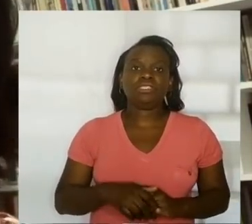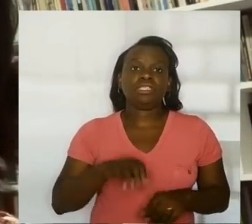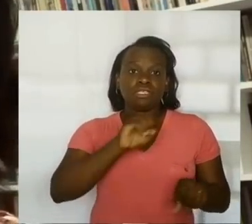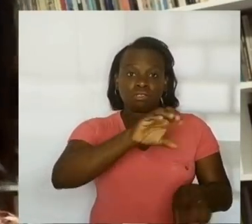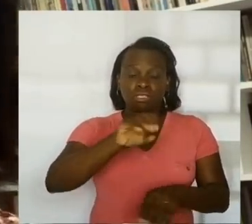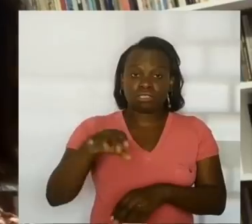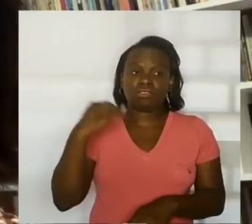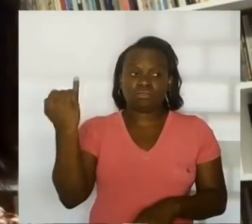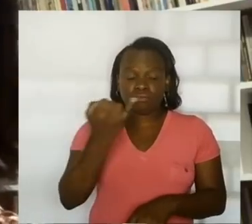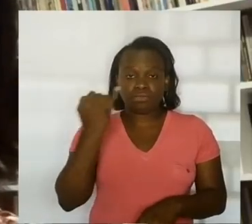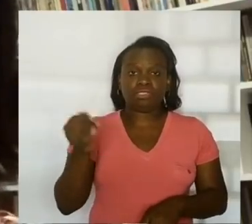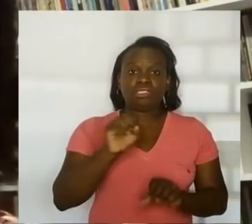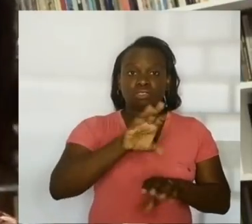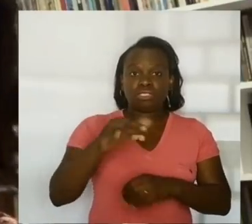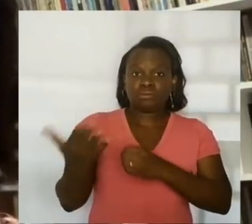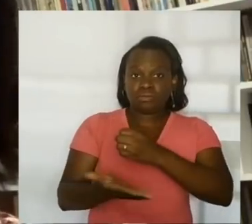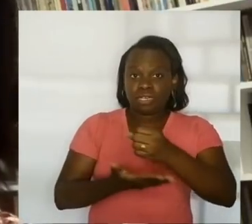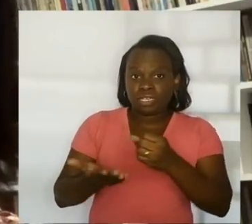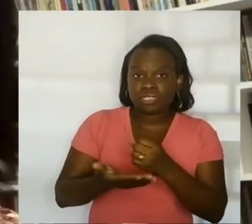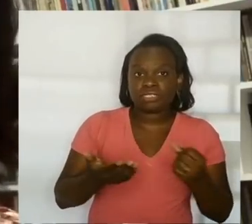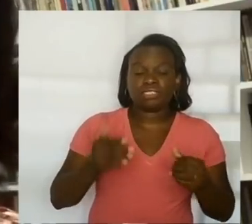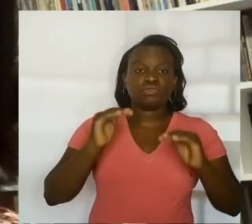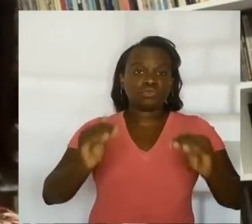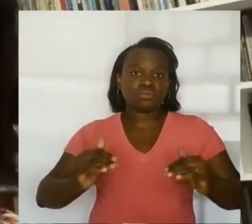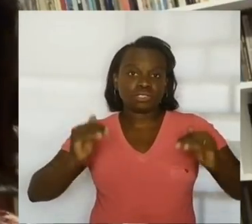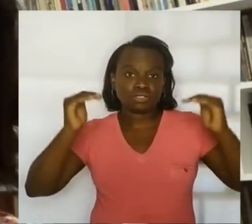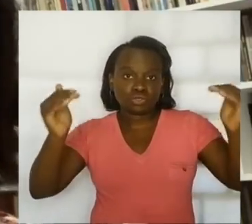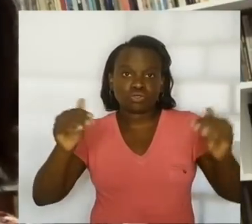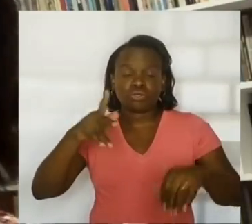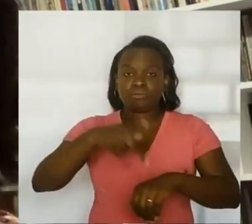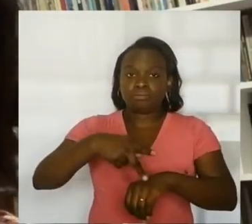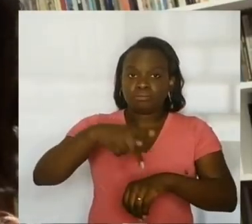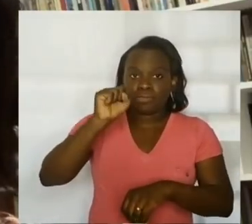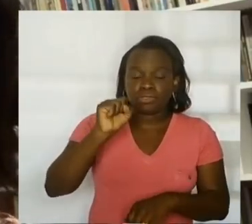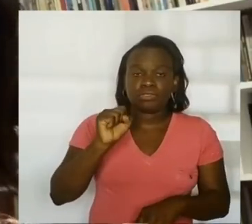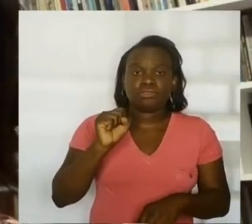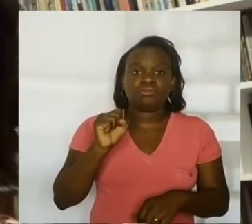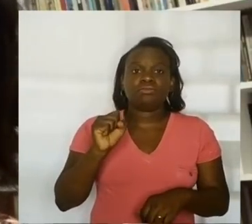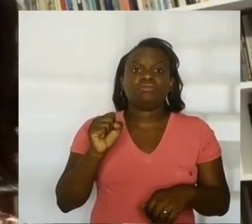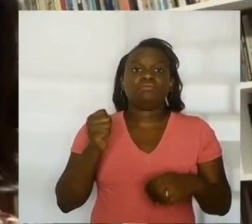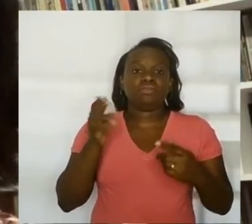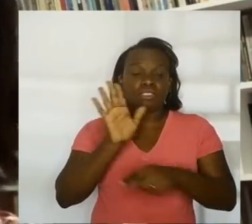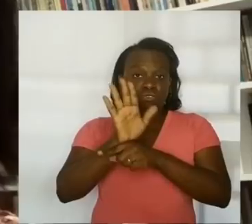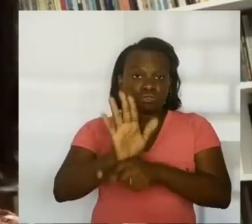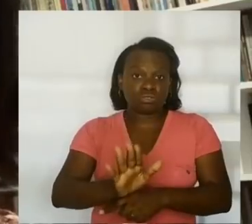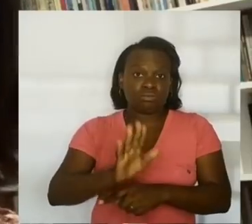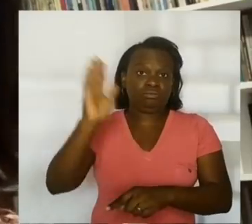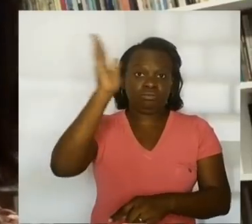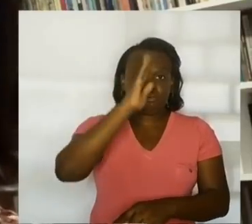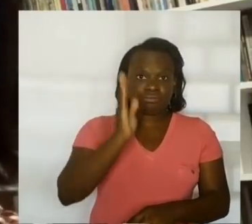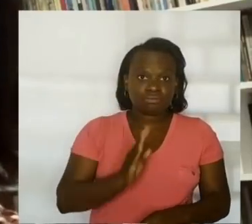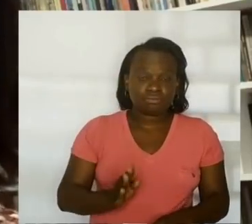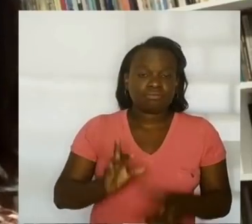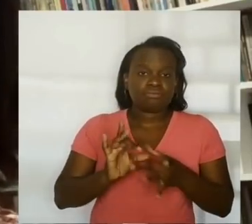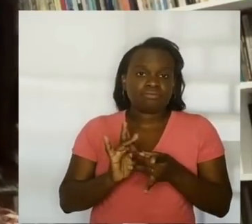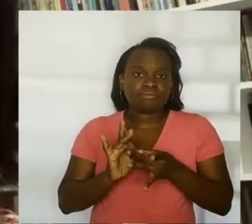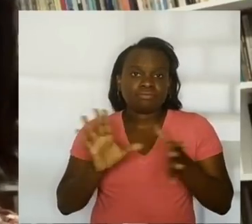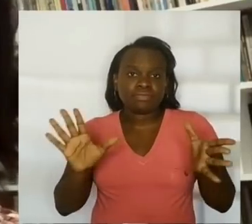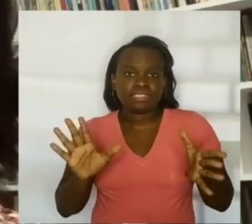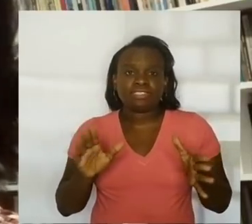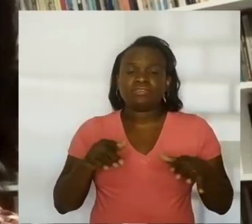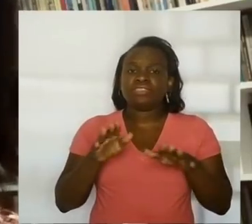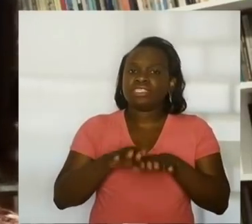educação é fundamental, educação básica, superior e a pós-graduação, para um país seja